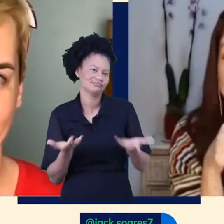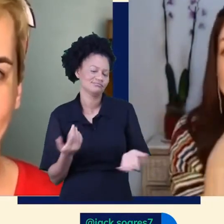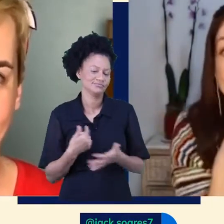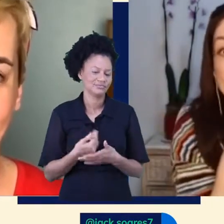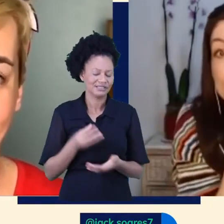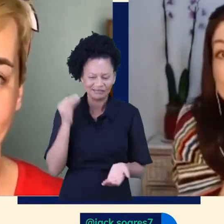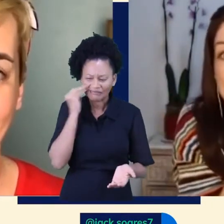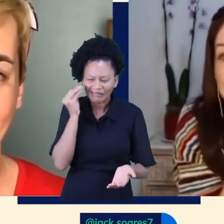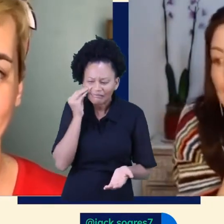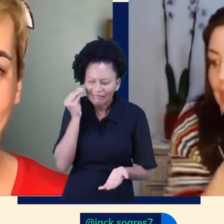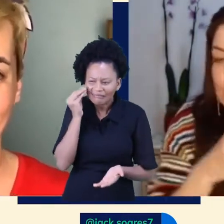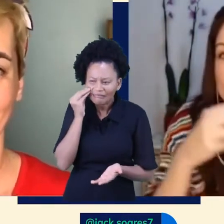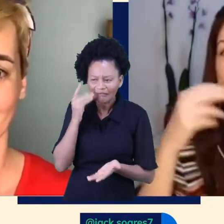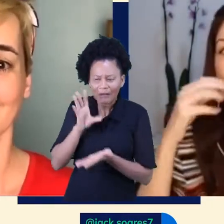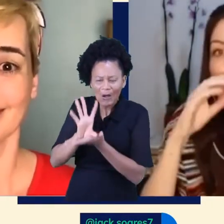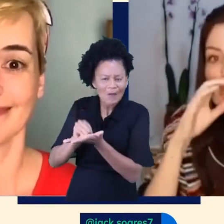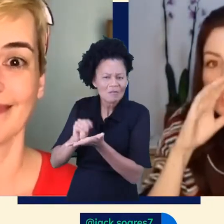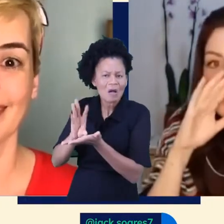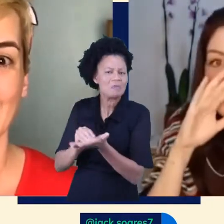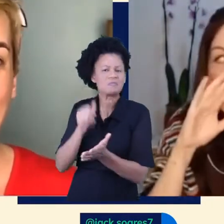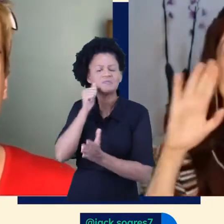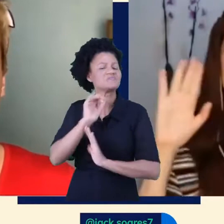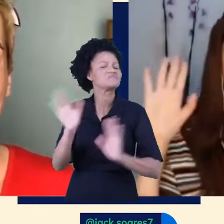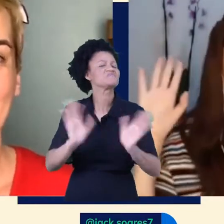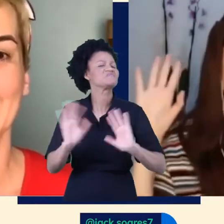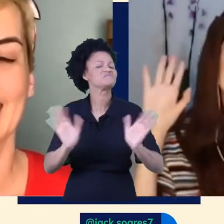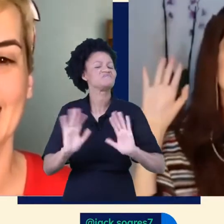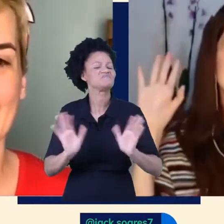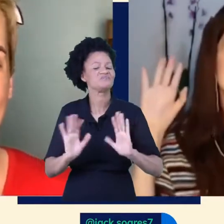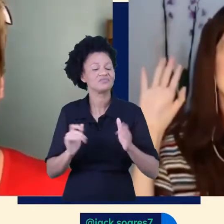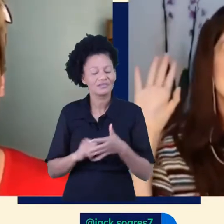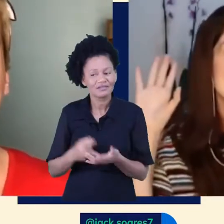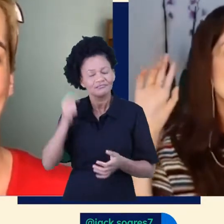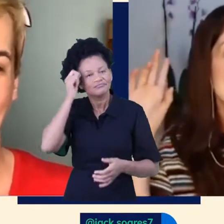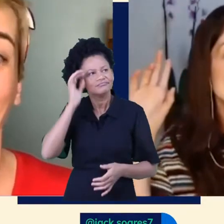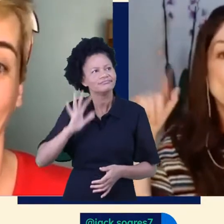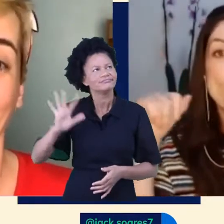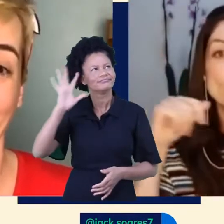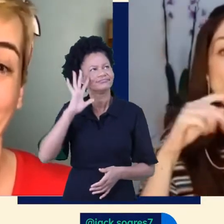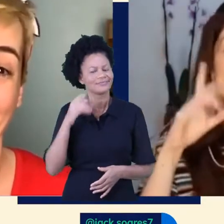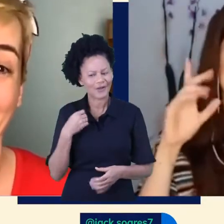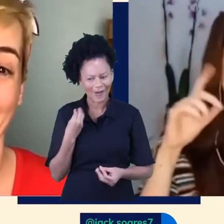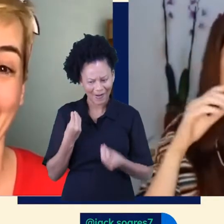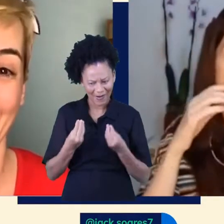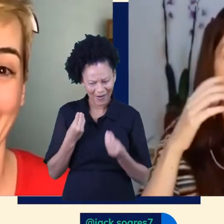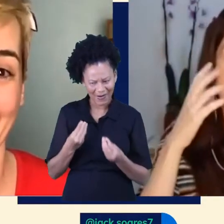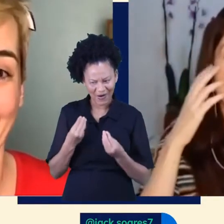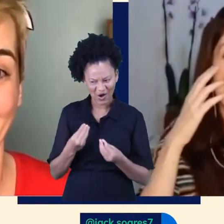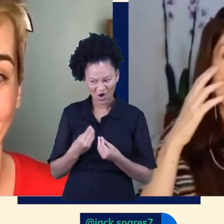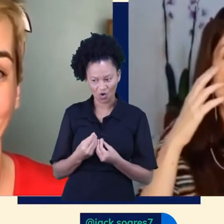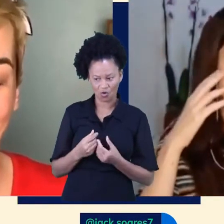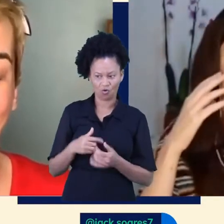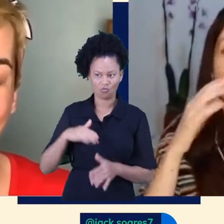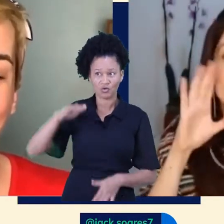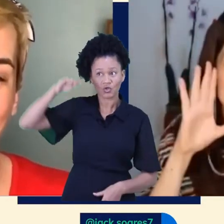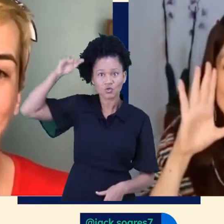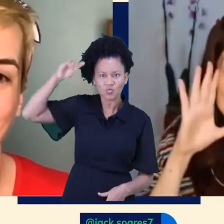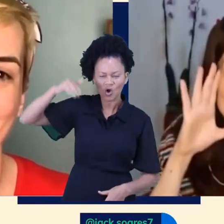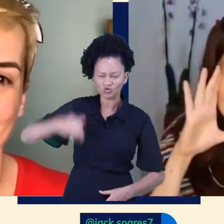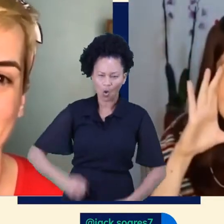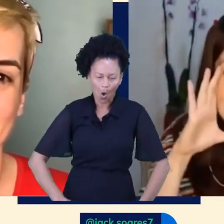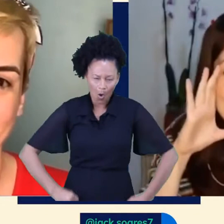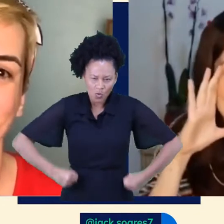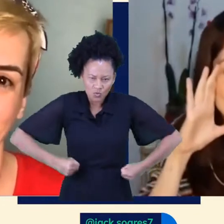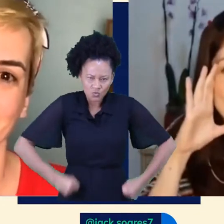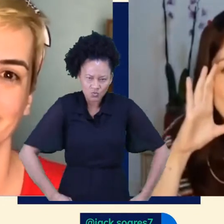mulher, nem está tentando imitar a mãe. Às vezes ele está imaginando assim, como é que eu posso ficar mais alto, igual o Hulk que eu acabei de ver ali? Vou